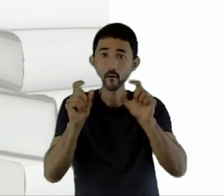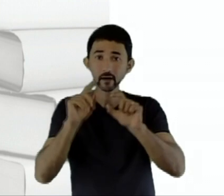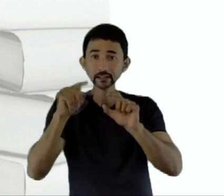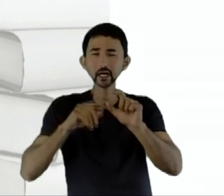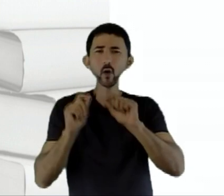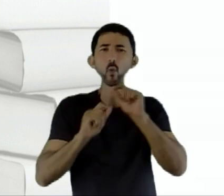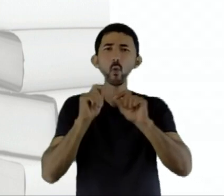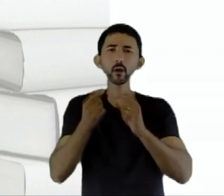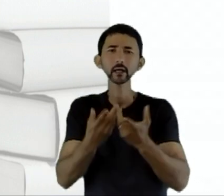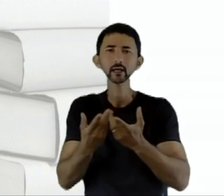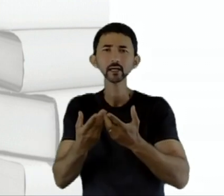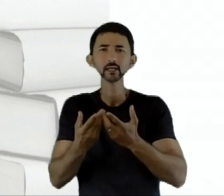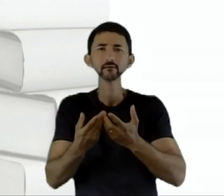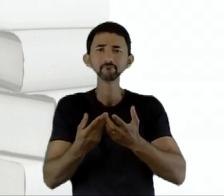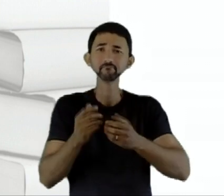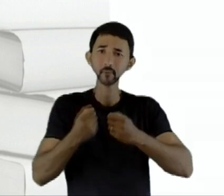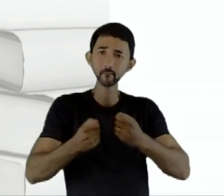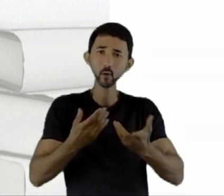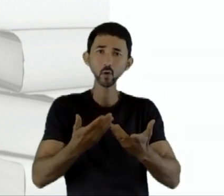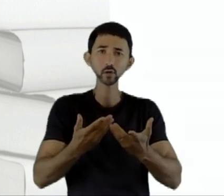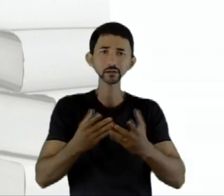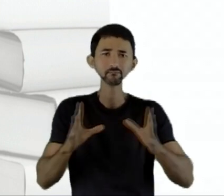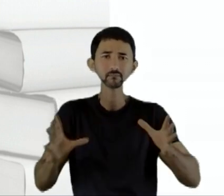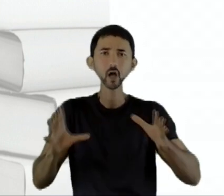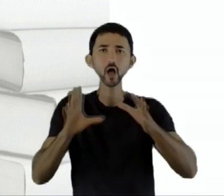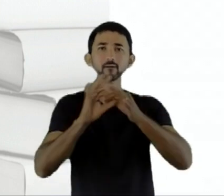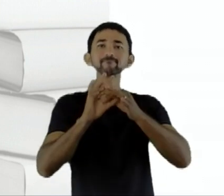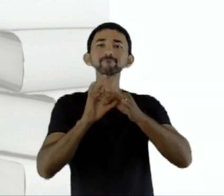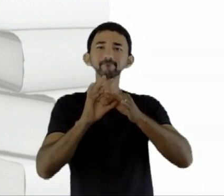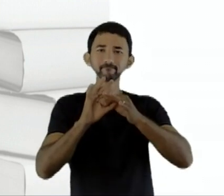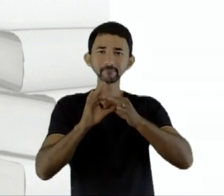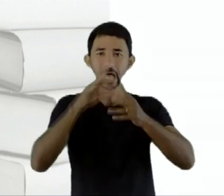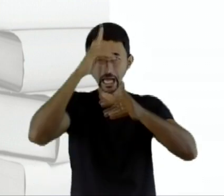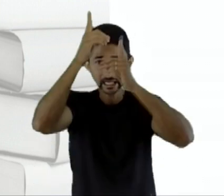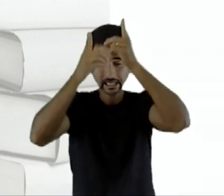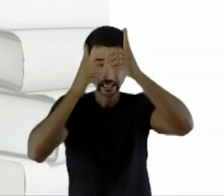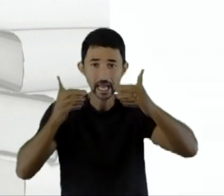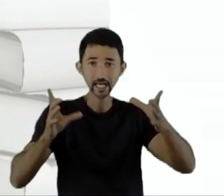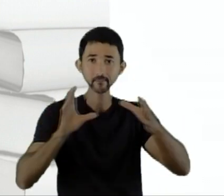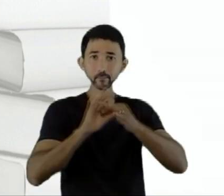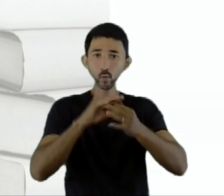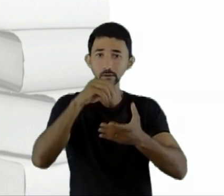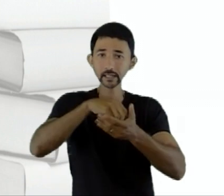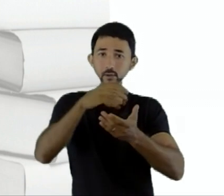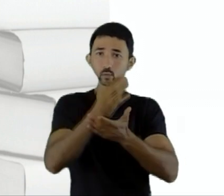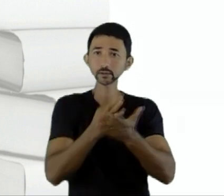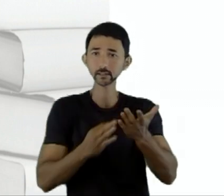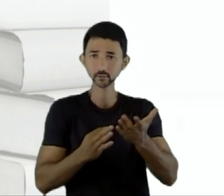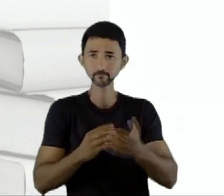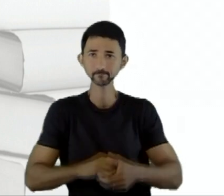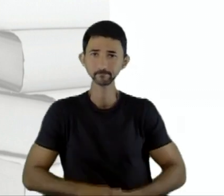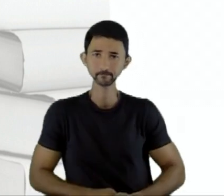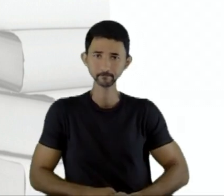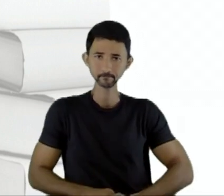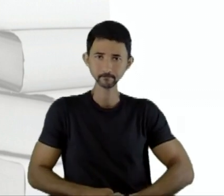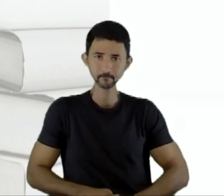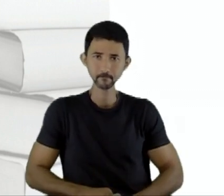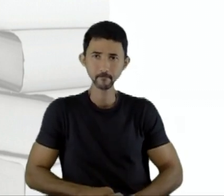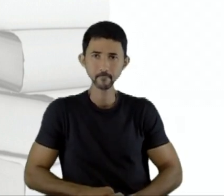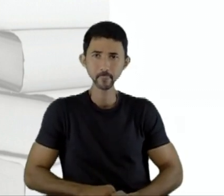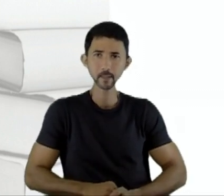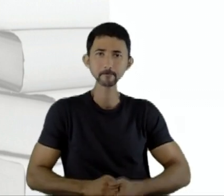é uma expressão que serve para conectar as ideias dentro do texto. Isso aqui, é um